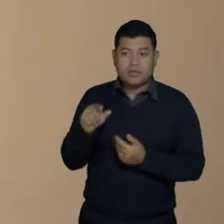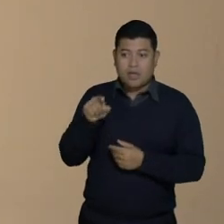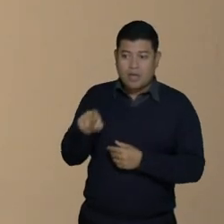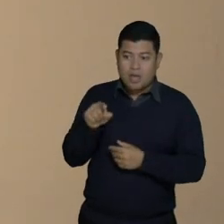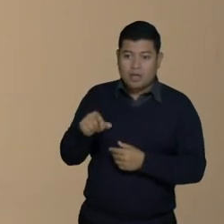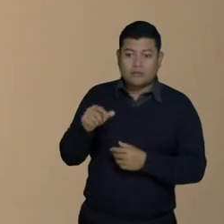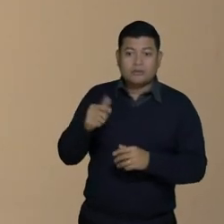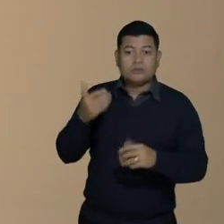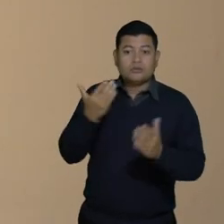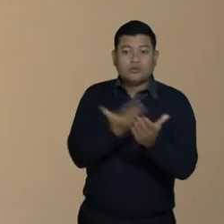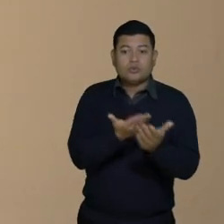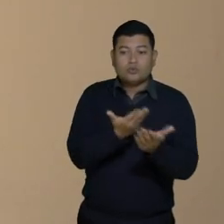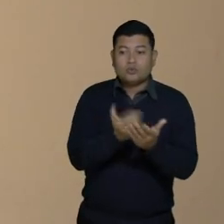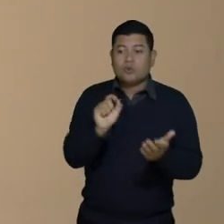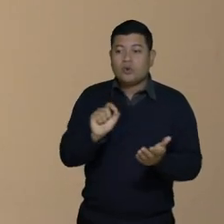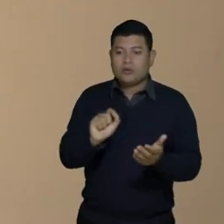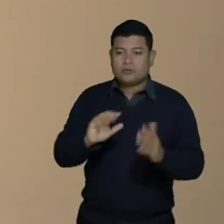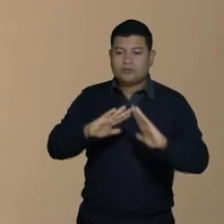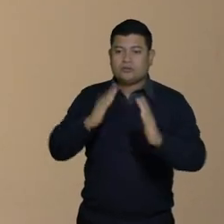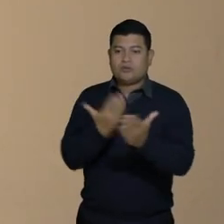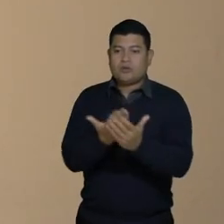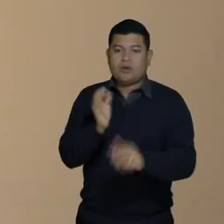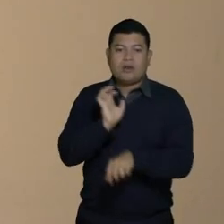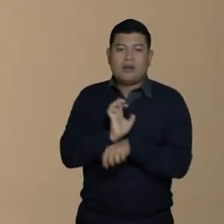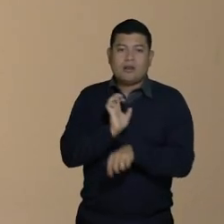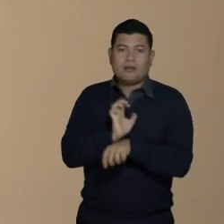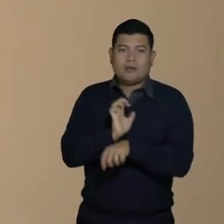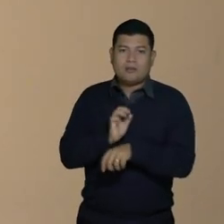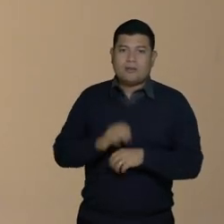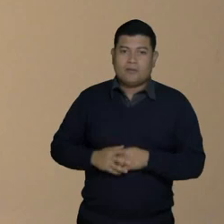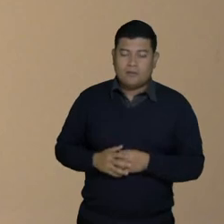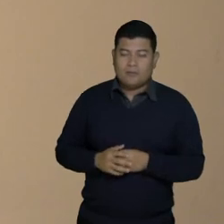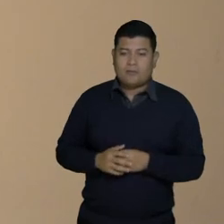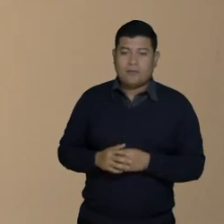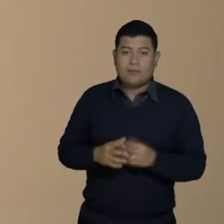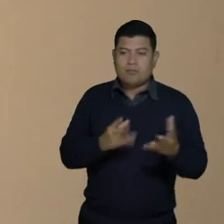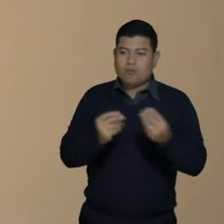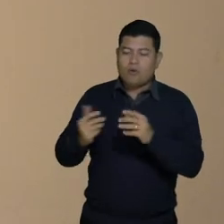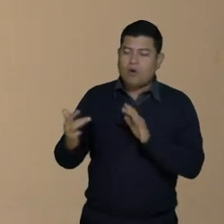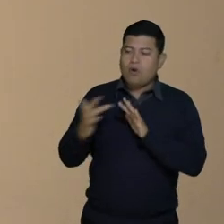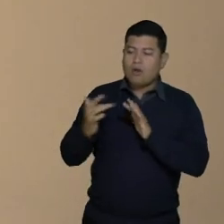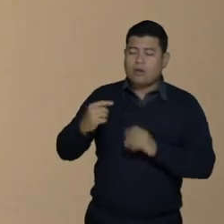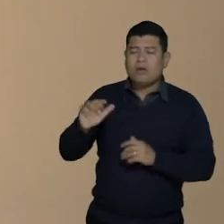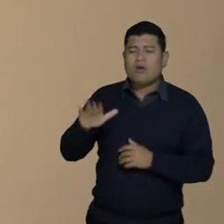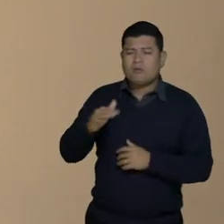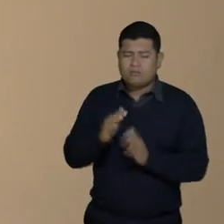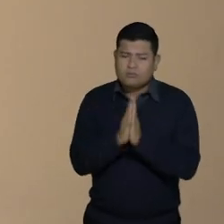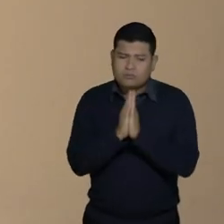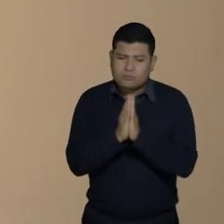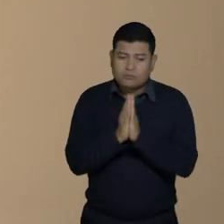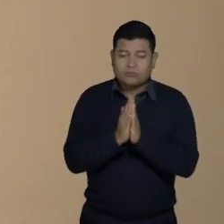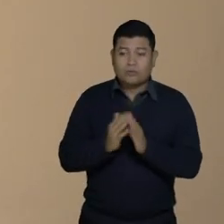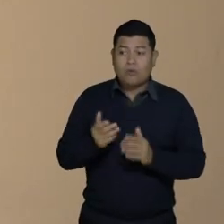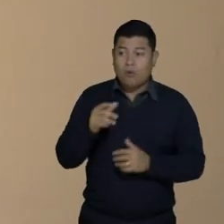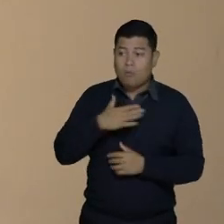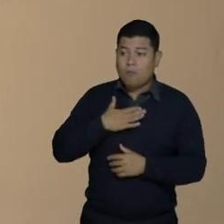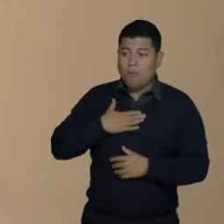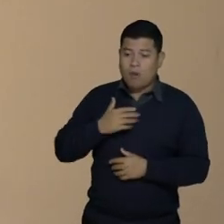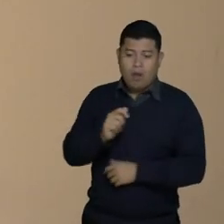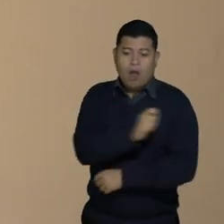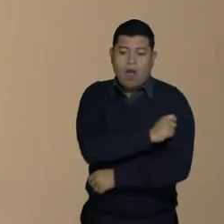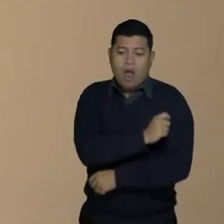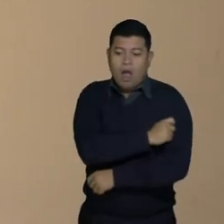dizem Aliane por favor arruma um jeitinho na tua agenda para atender o meu aluno meu o meu